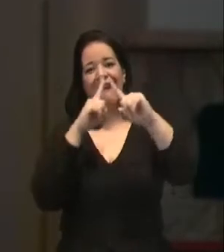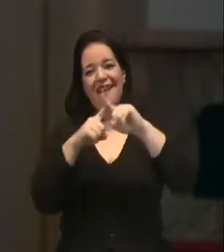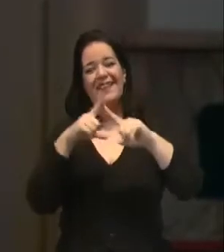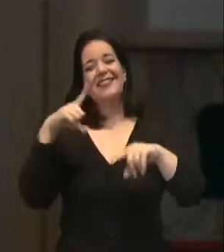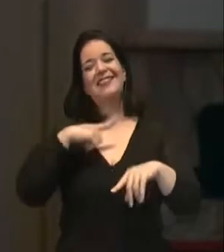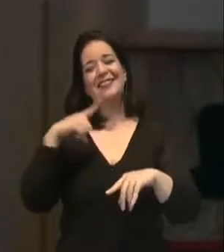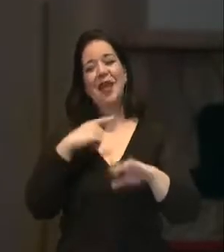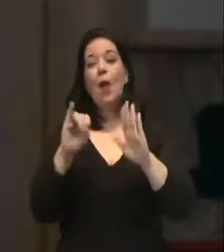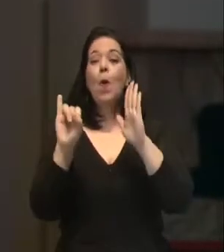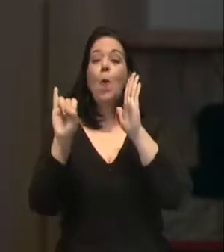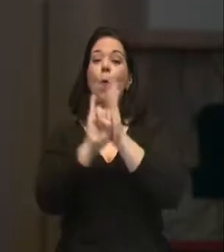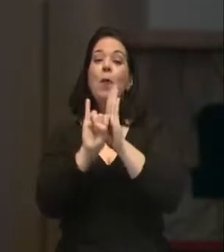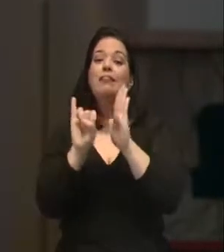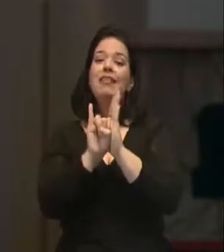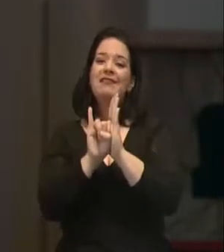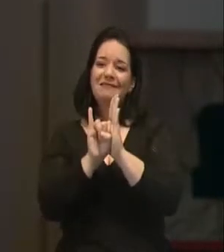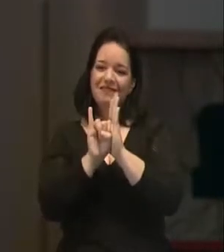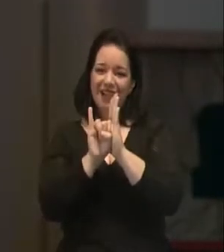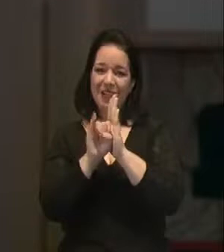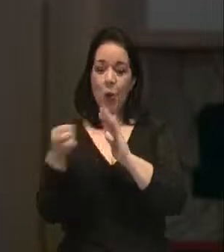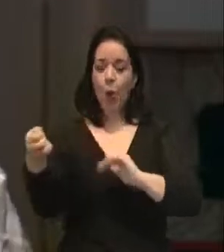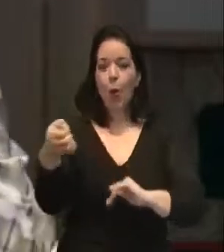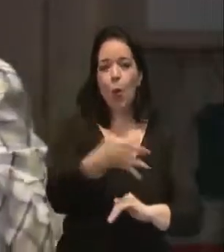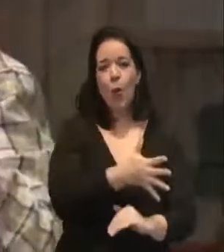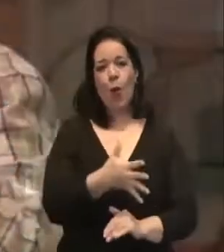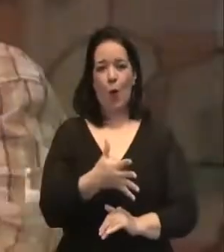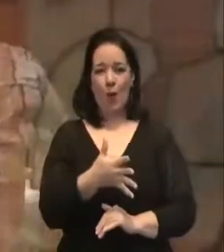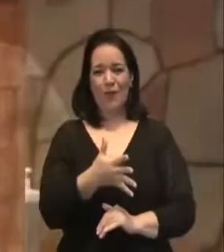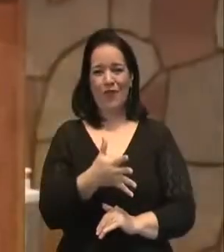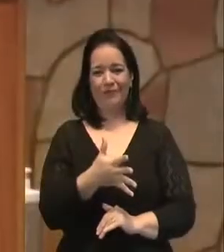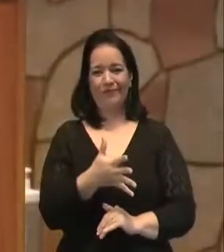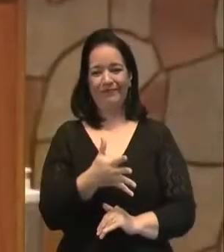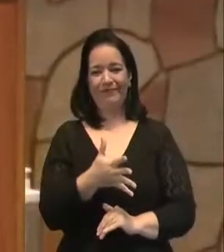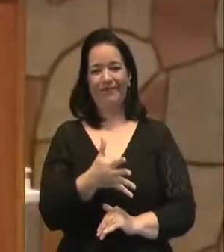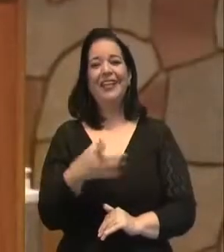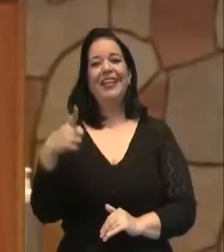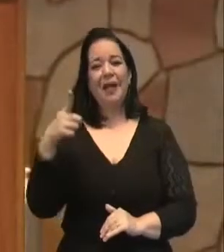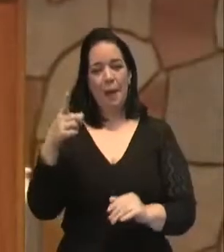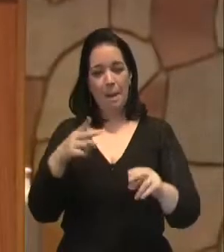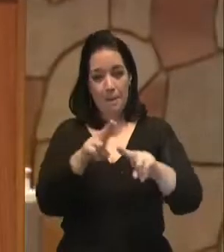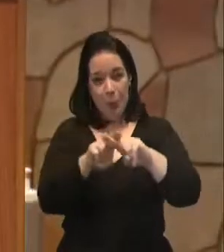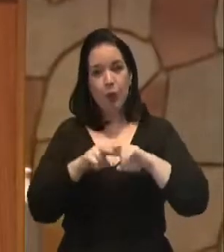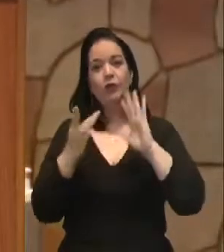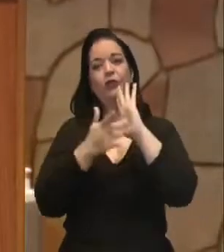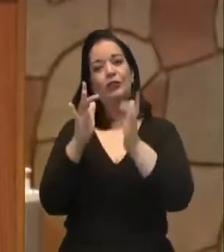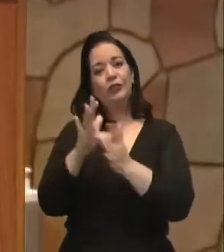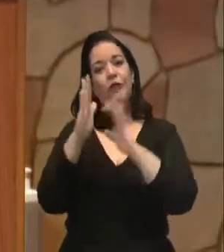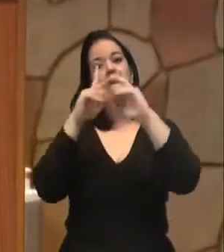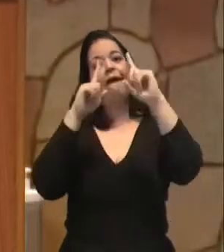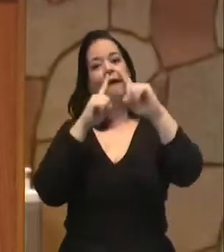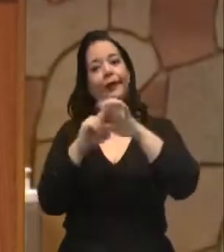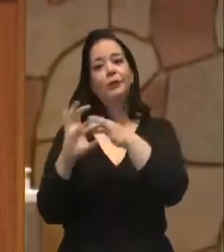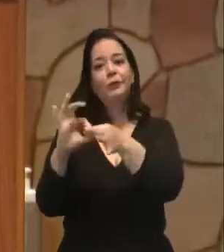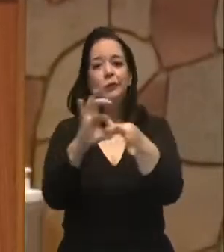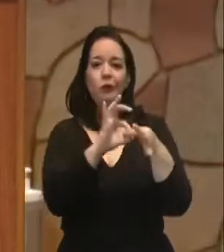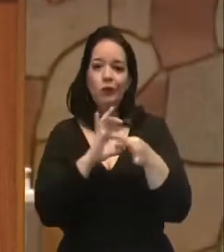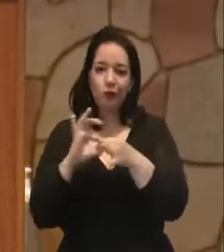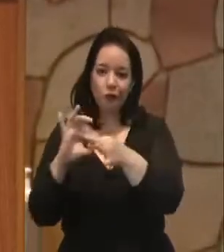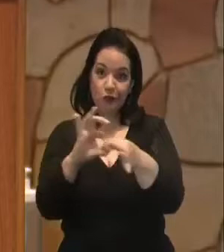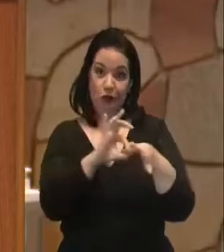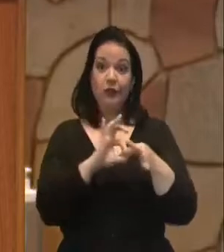E isso deve ser prevalente, isso deve ser mais importante, isso deve superar as